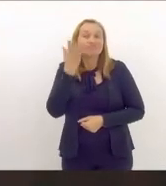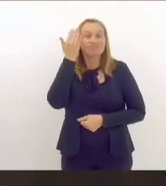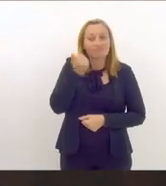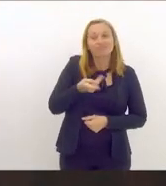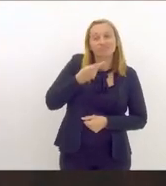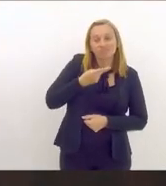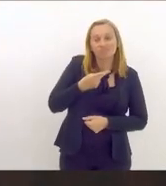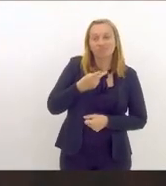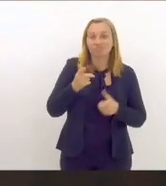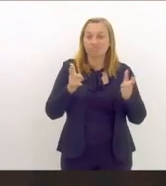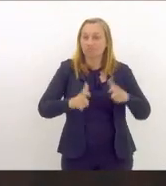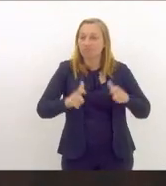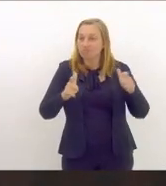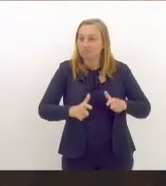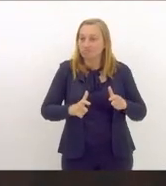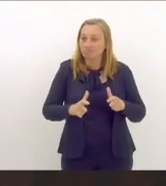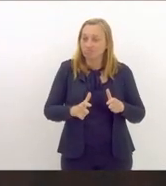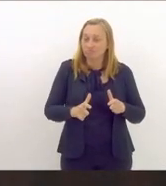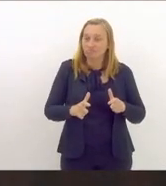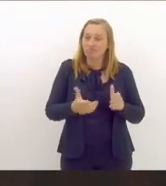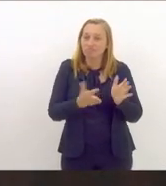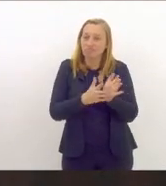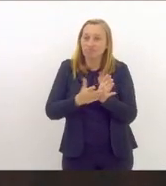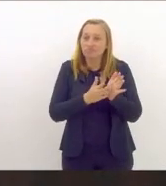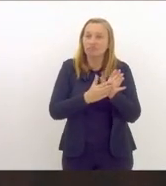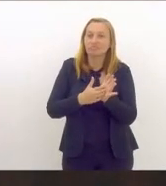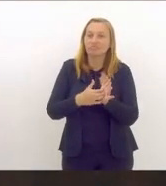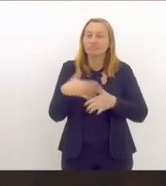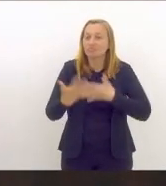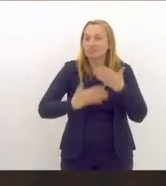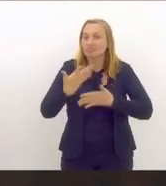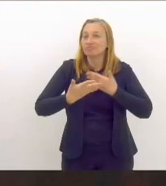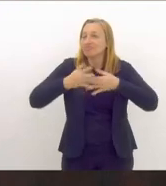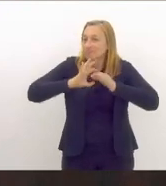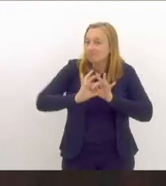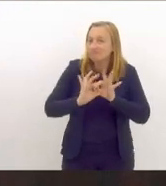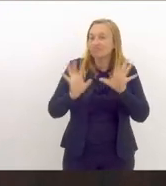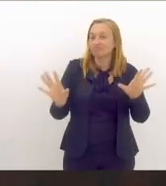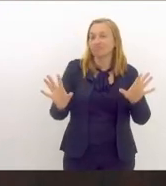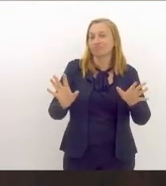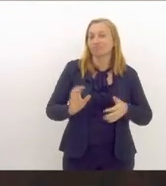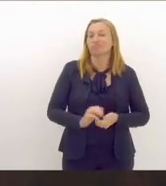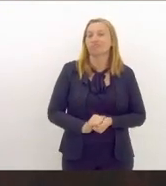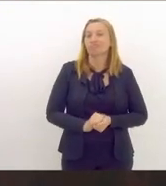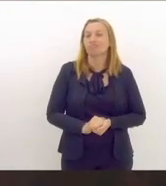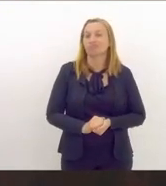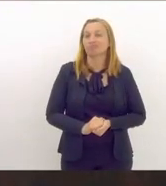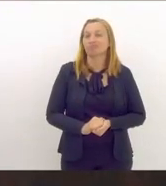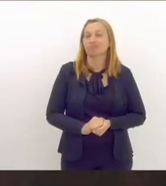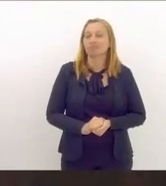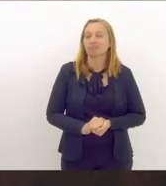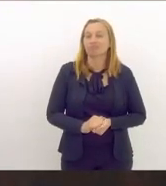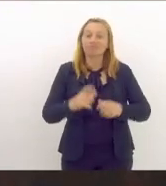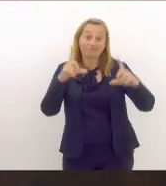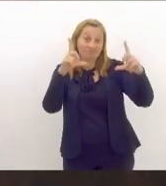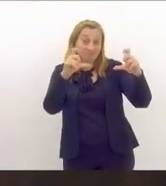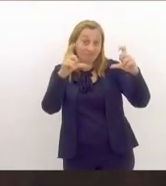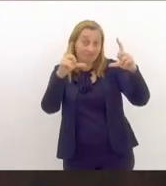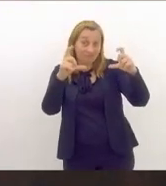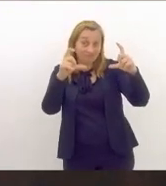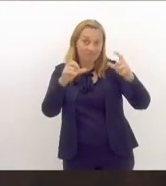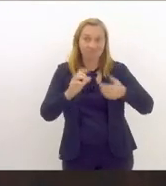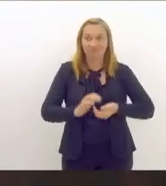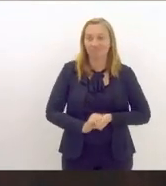Virou um point, né, do samba, da alegria, da liberdade. virou o point da fotografia com o